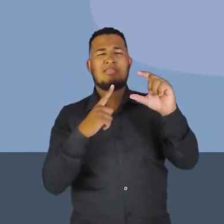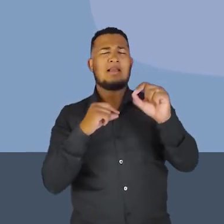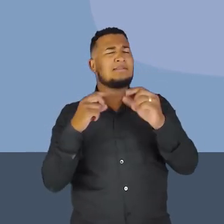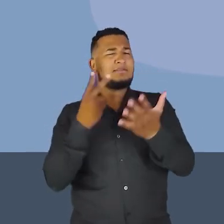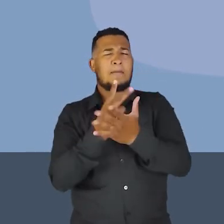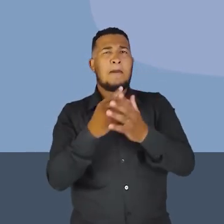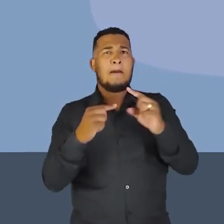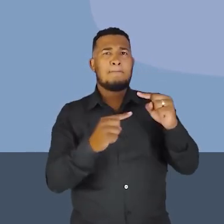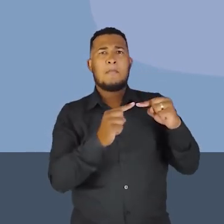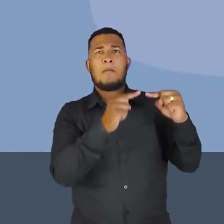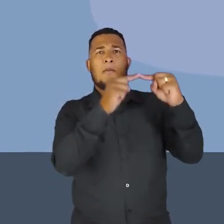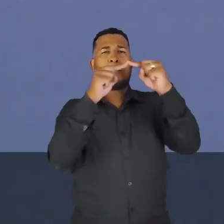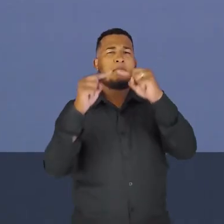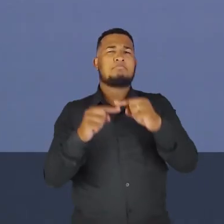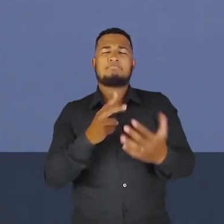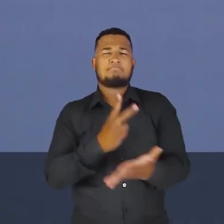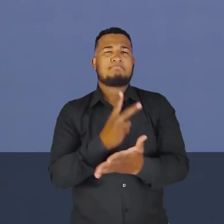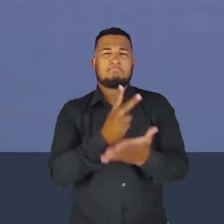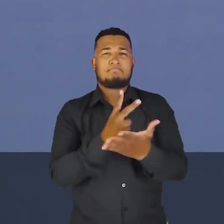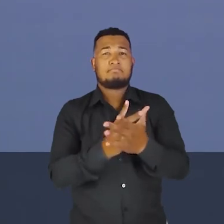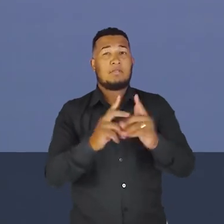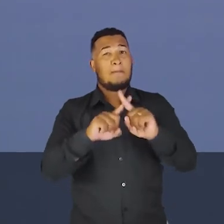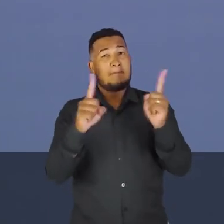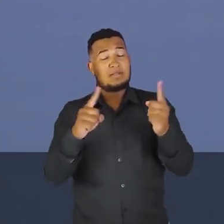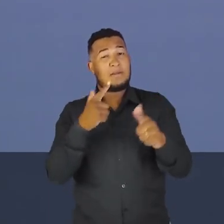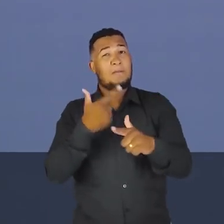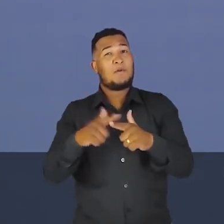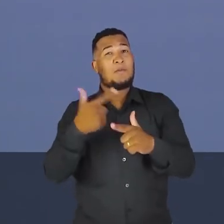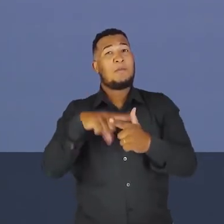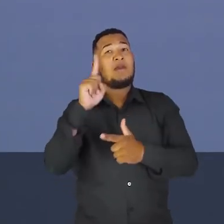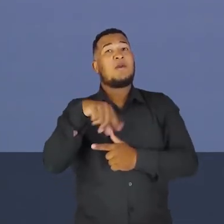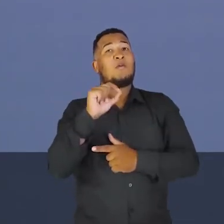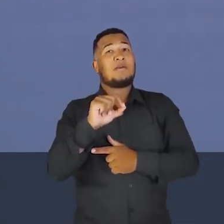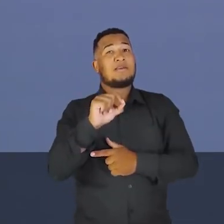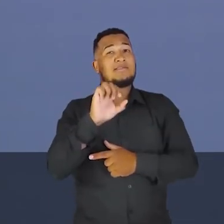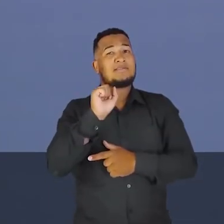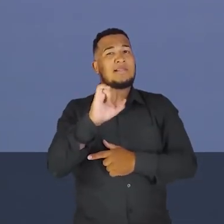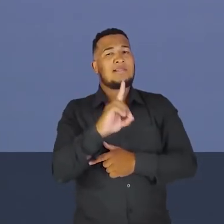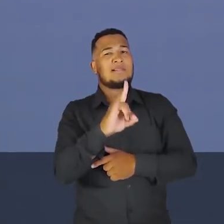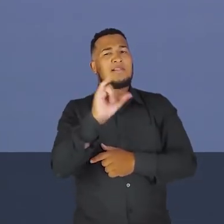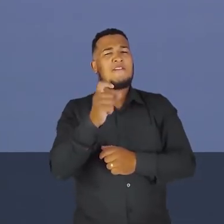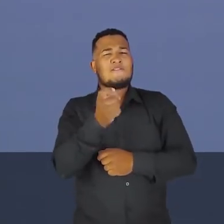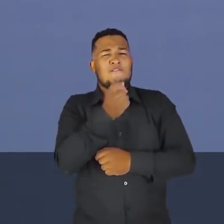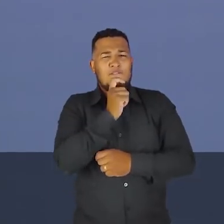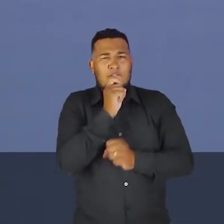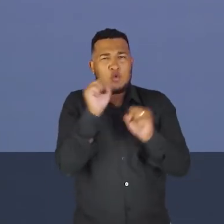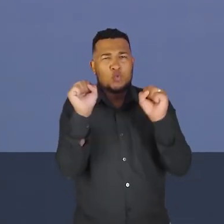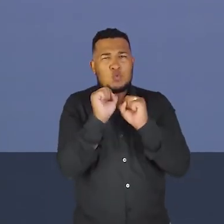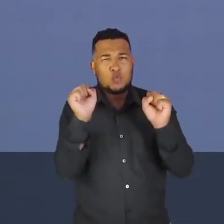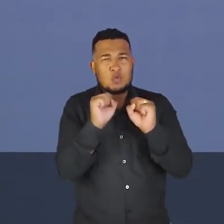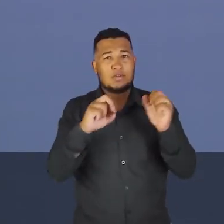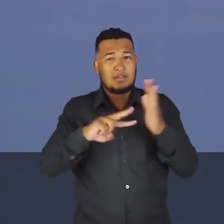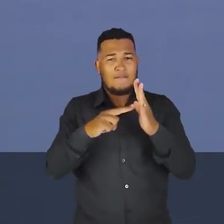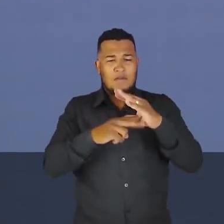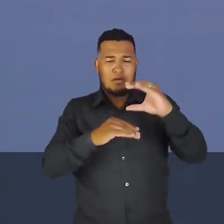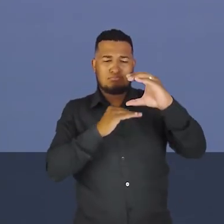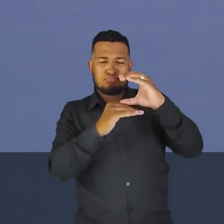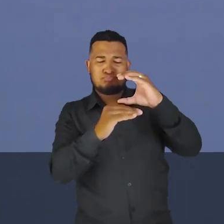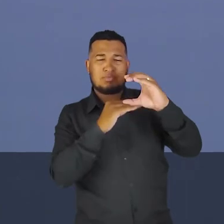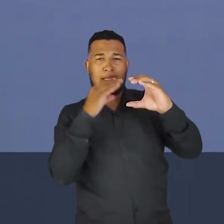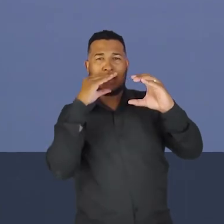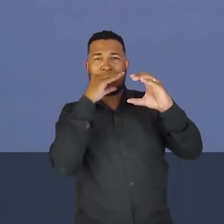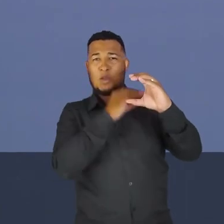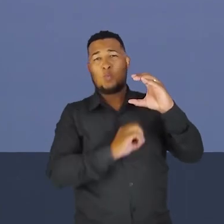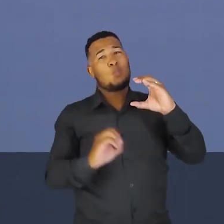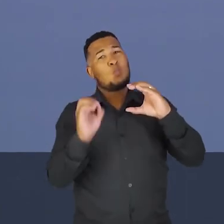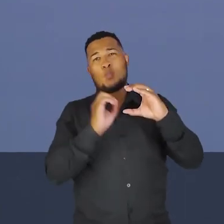né, contínuo aí. O problema é que quando a gente está em dias frios, tá, em dias frios o solo não se aquece. Tá? E a gente